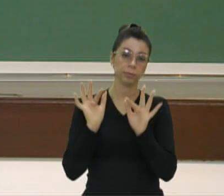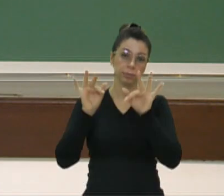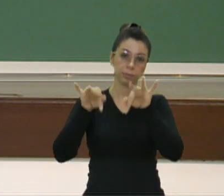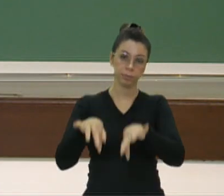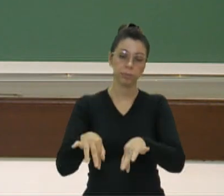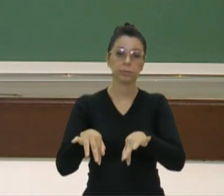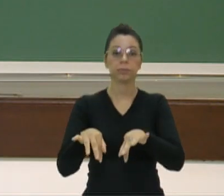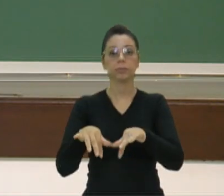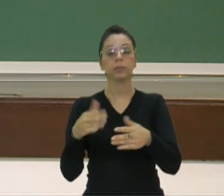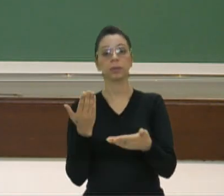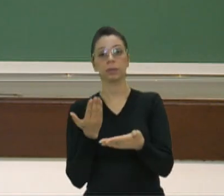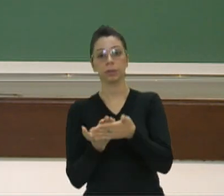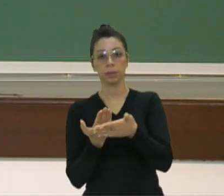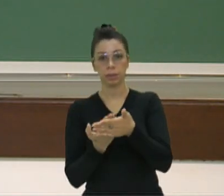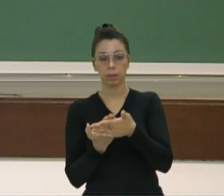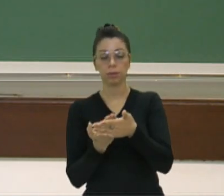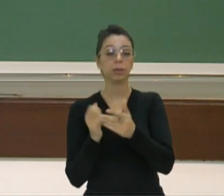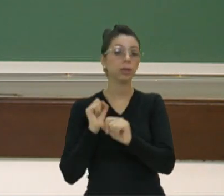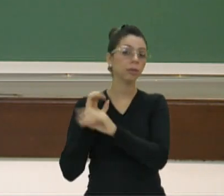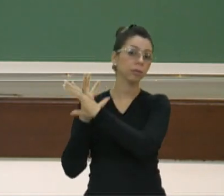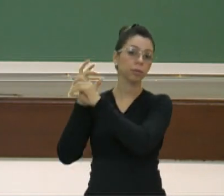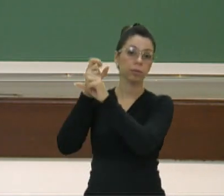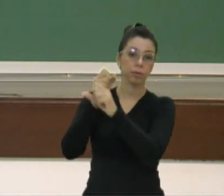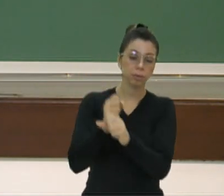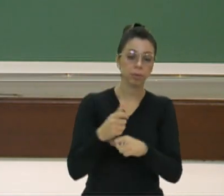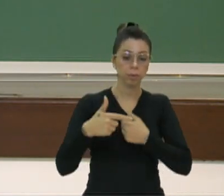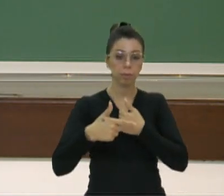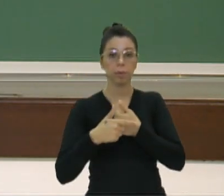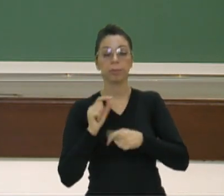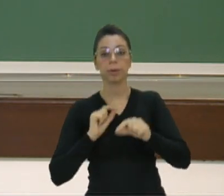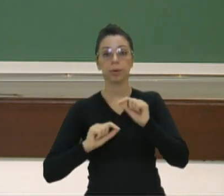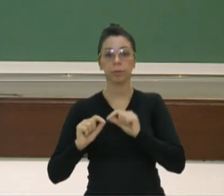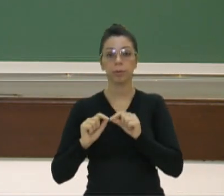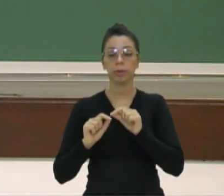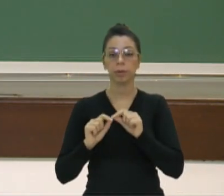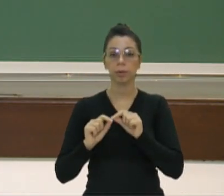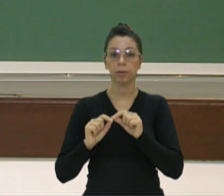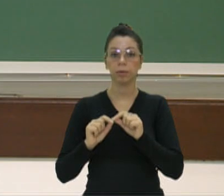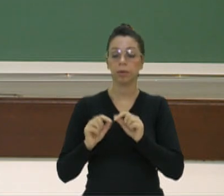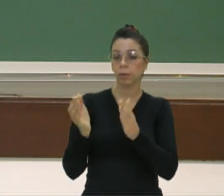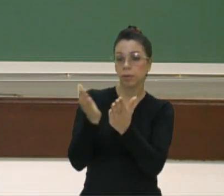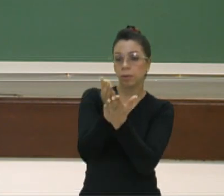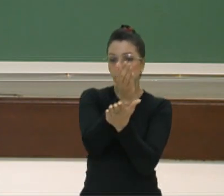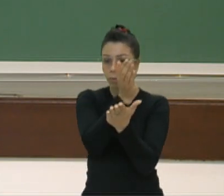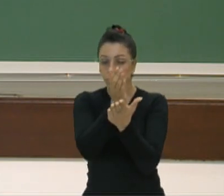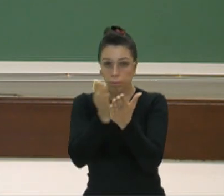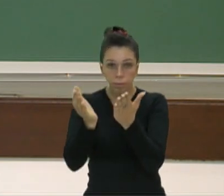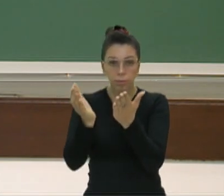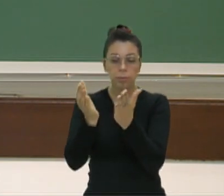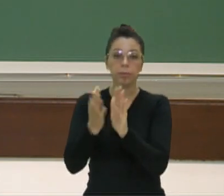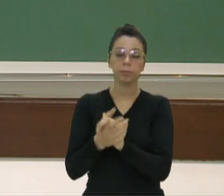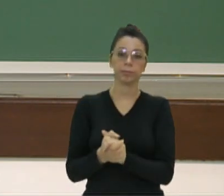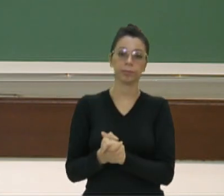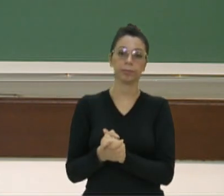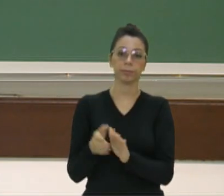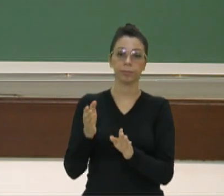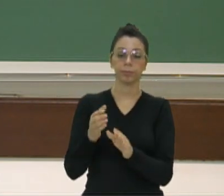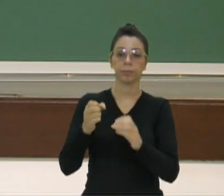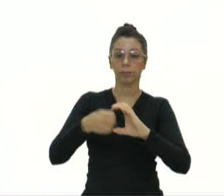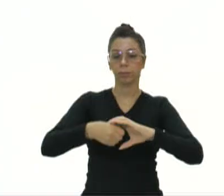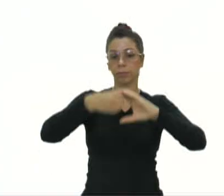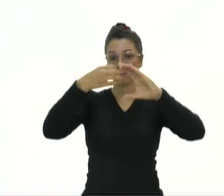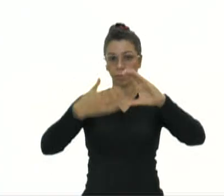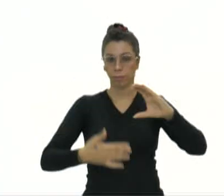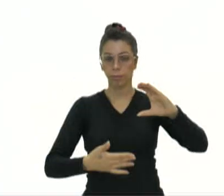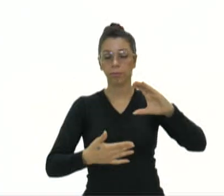finalizarmos o nosso bloco, é importante resgatarmos o papel da regionalização, que é a divisão por uma determinada